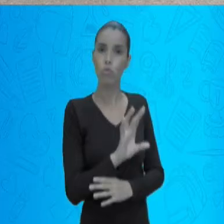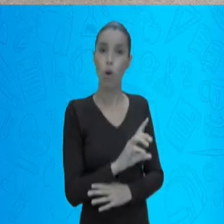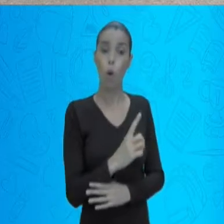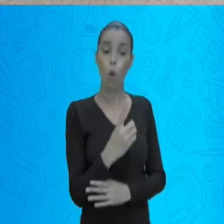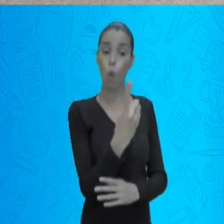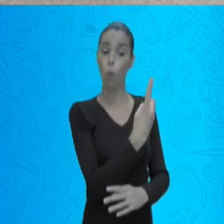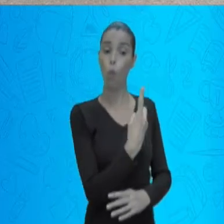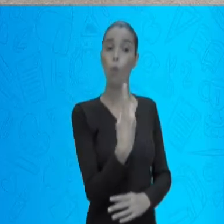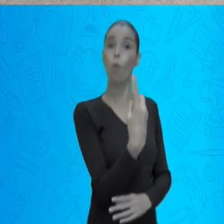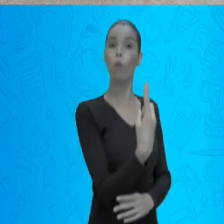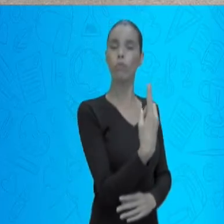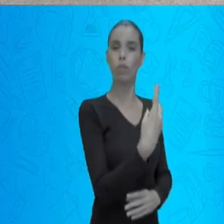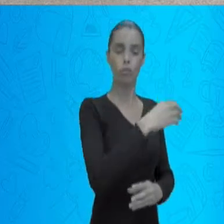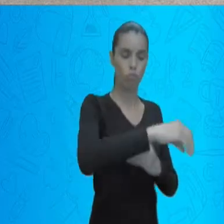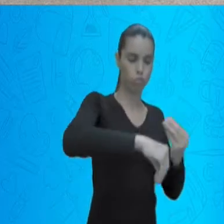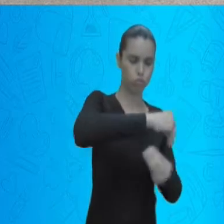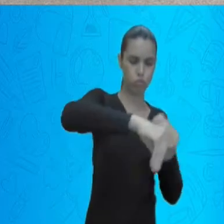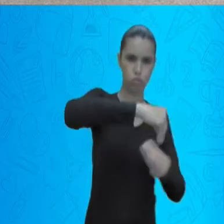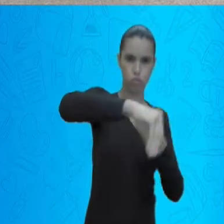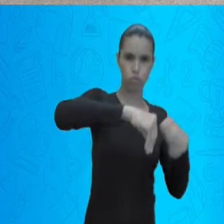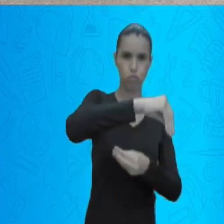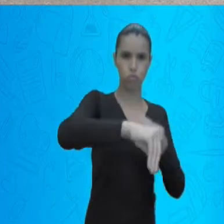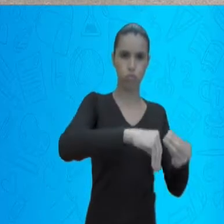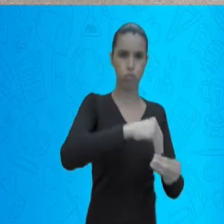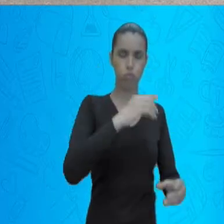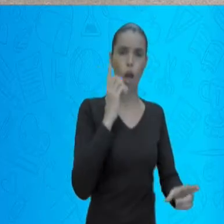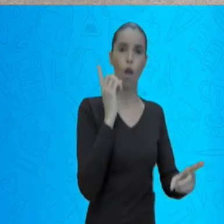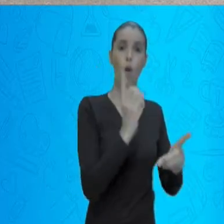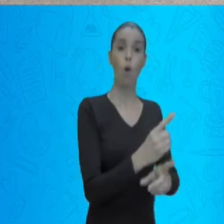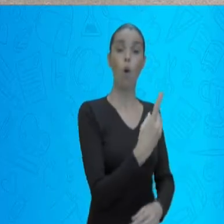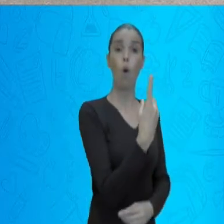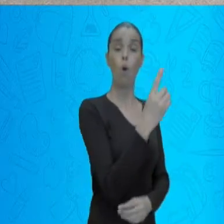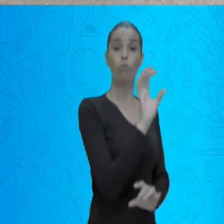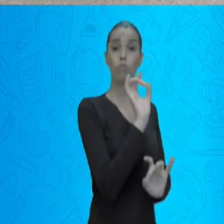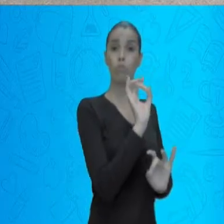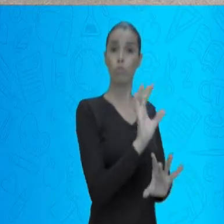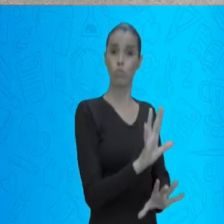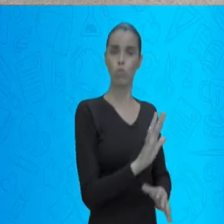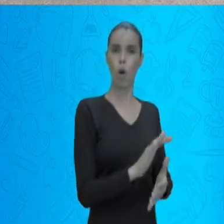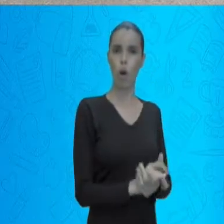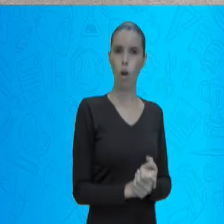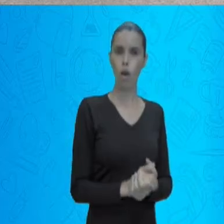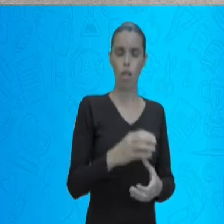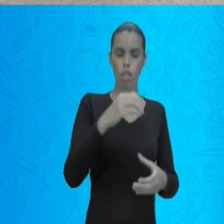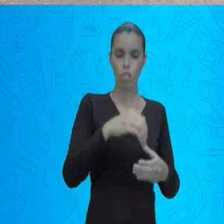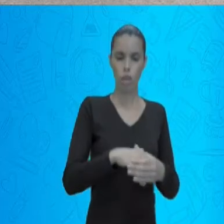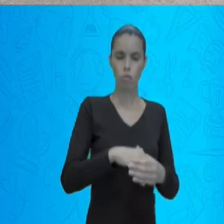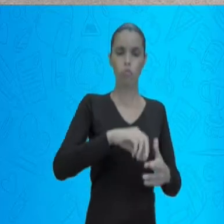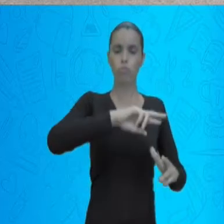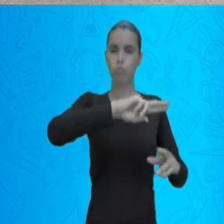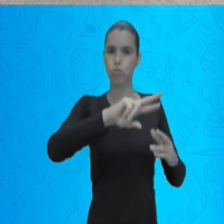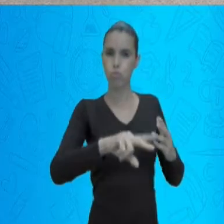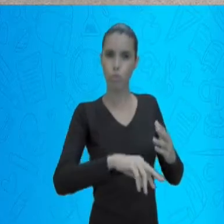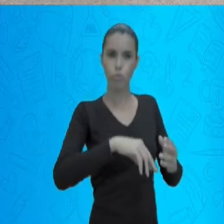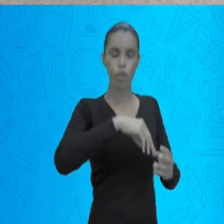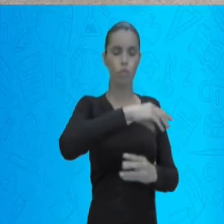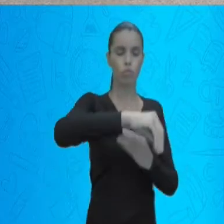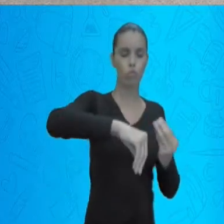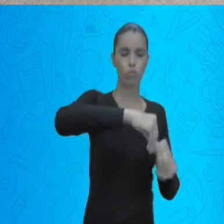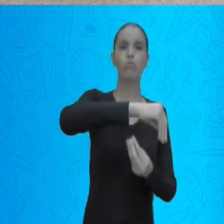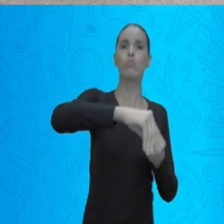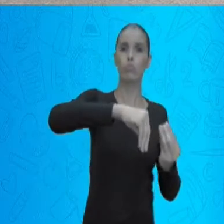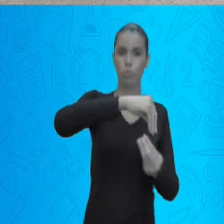mistura. Não há superfície de separação, não há mudança na